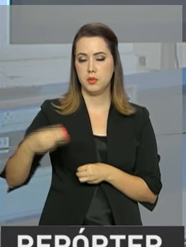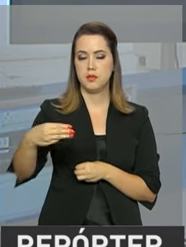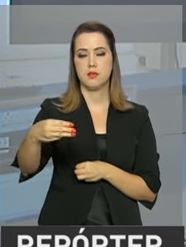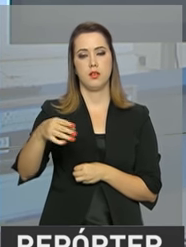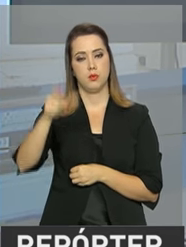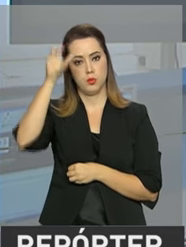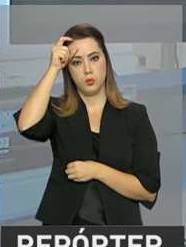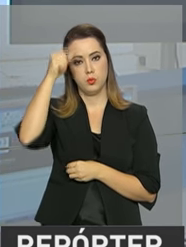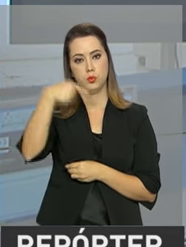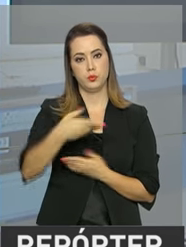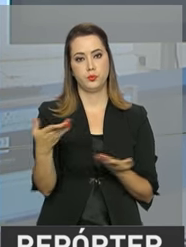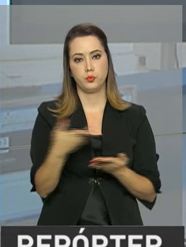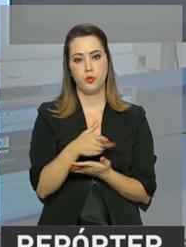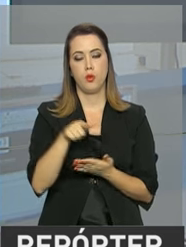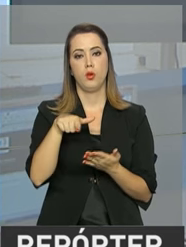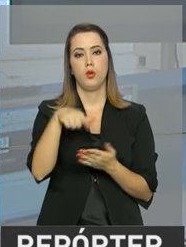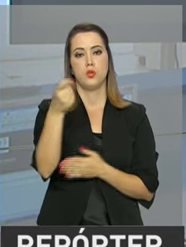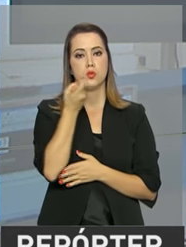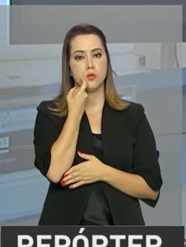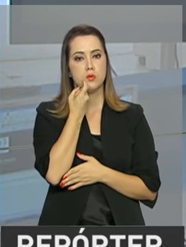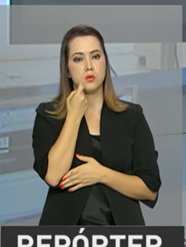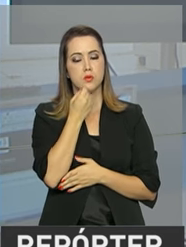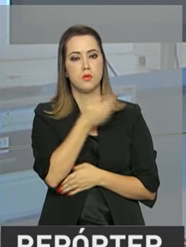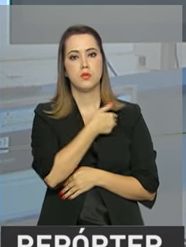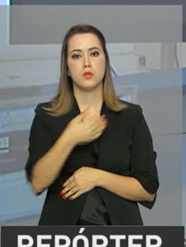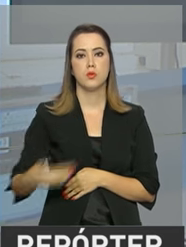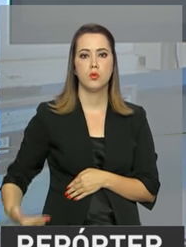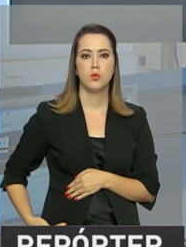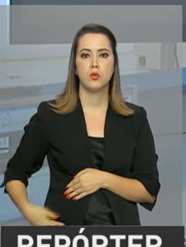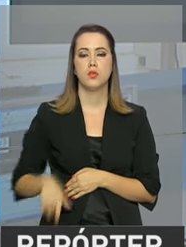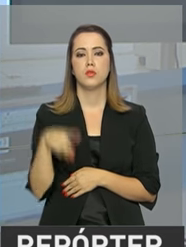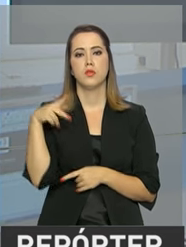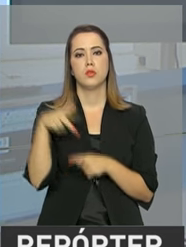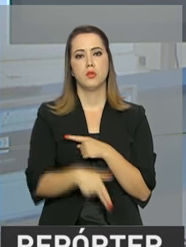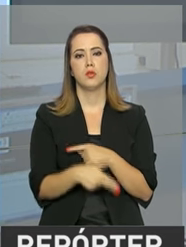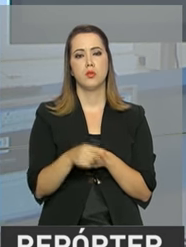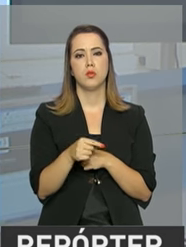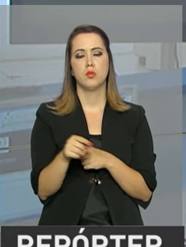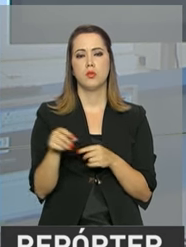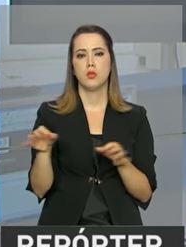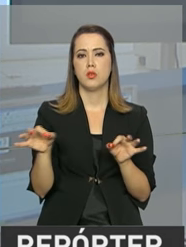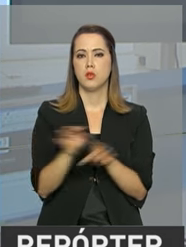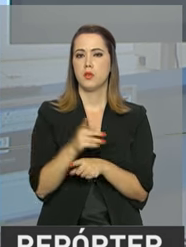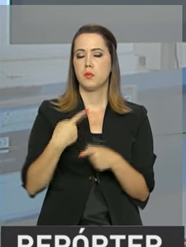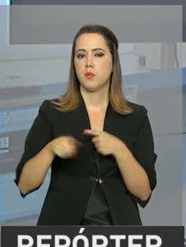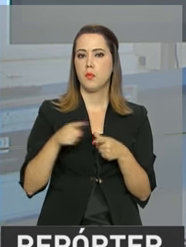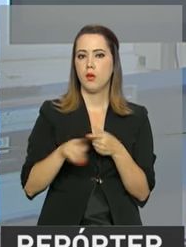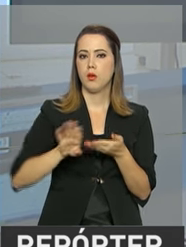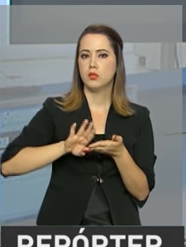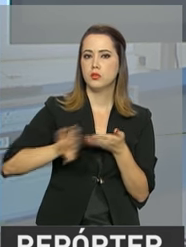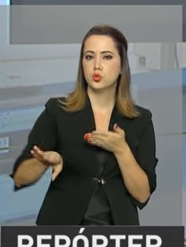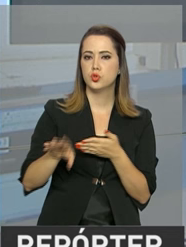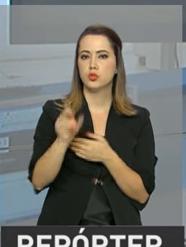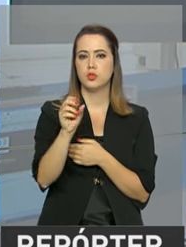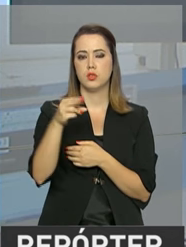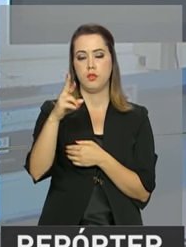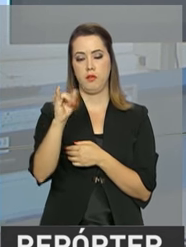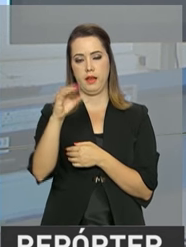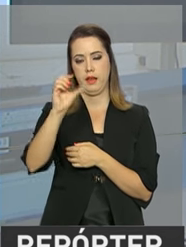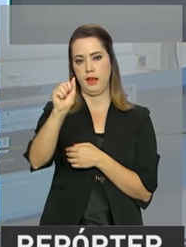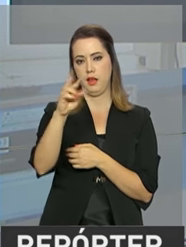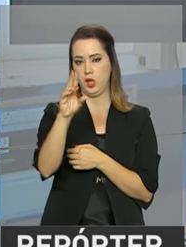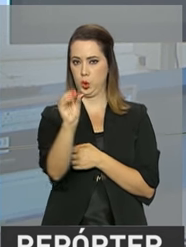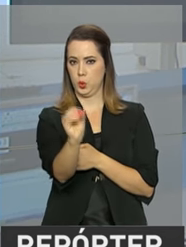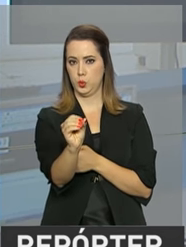Diário Oficial, na tarde desta sexta-feira, o governo tornou sem efeito o decreto que exonerava Ricardo Melo da presidência da EBC